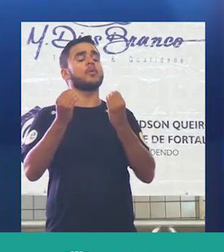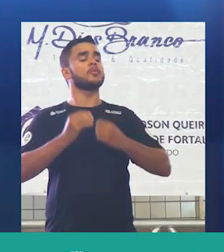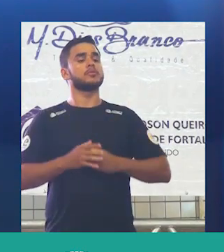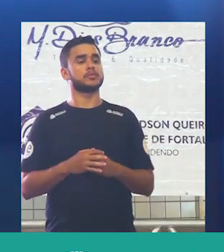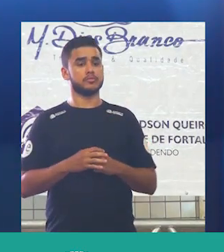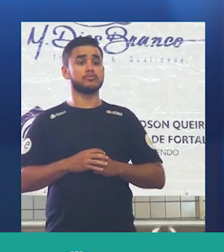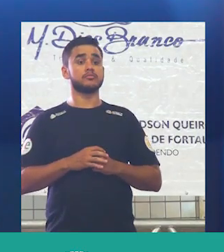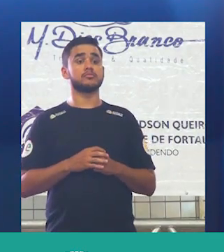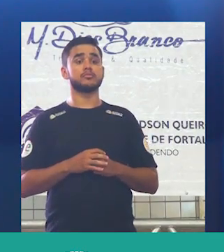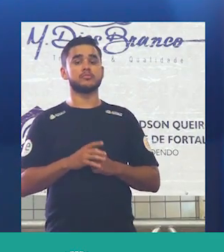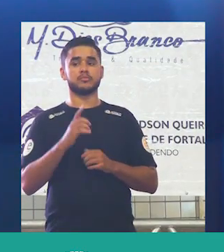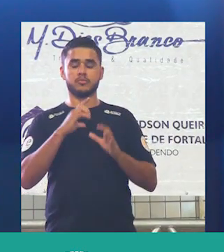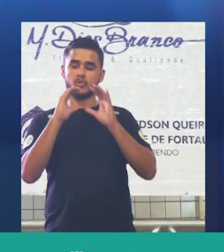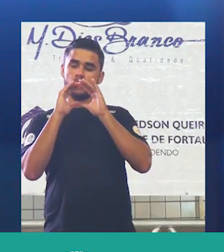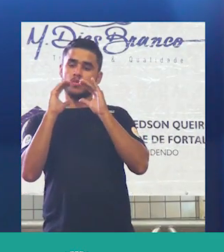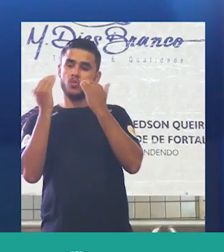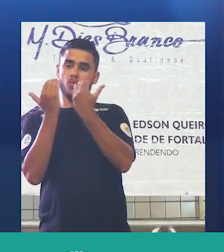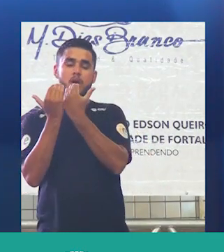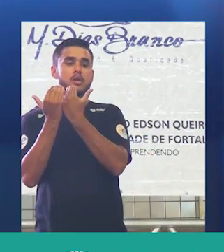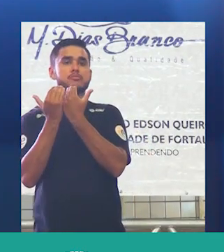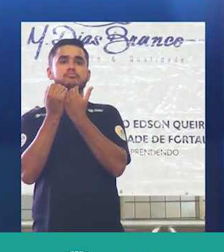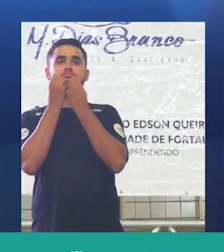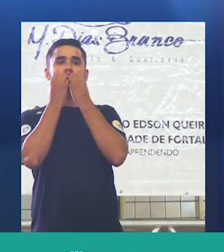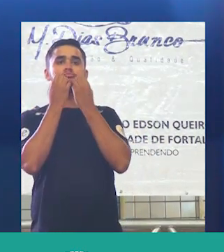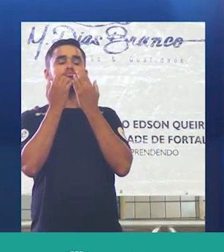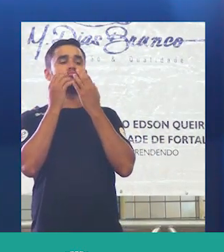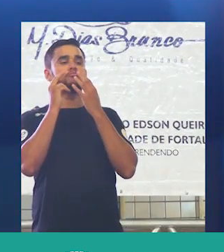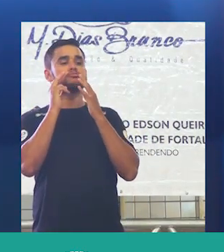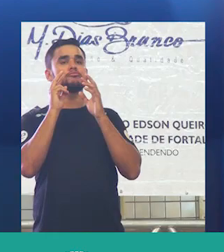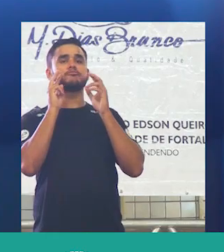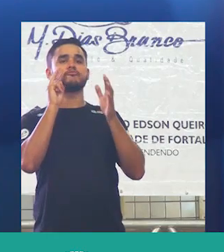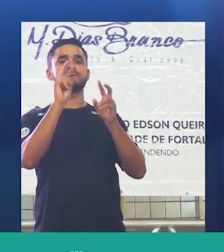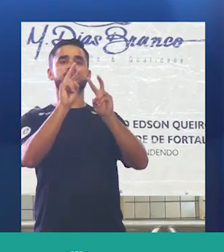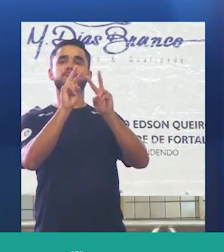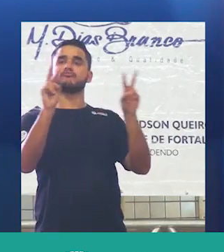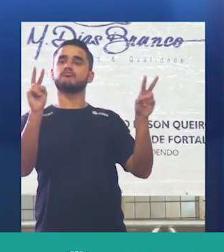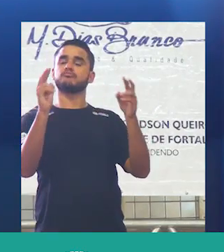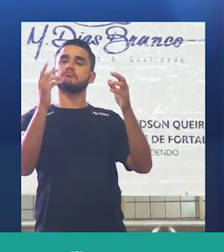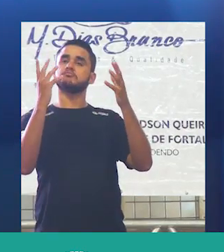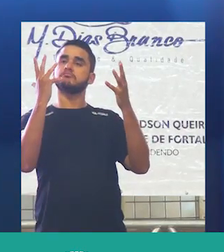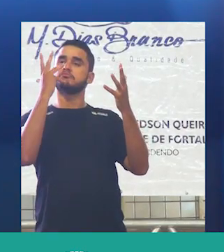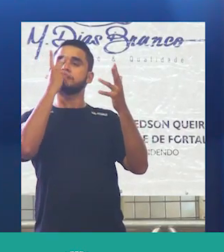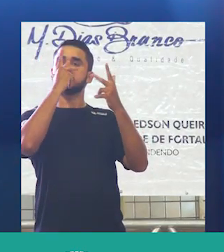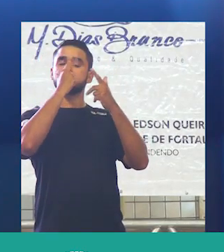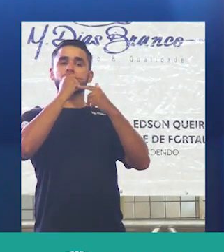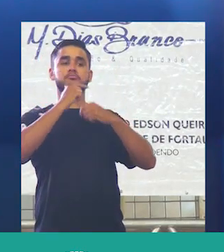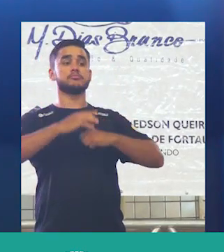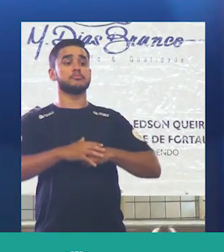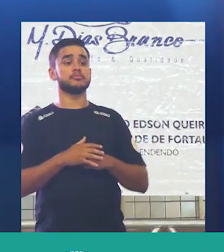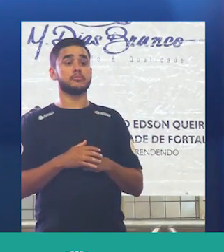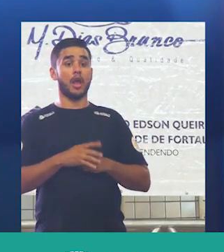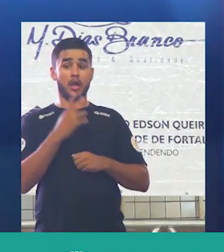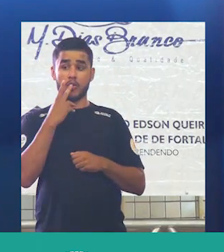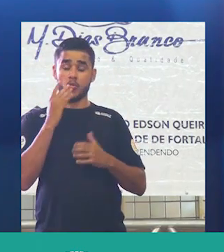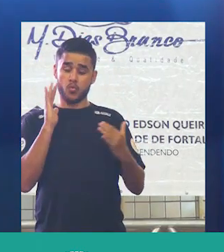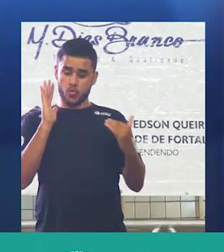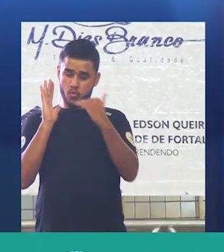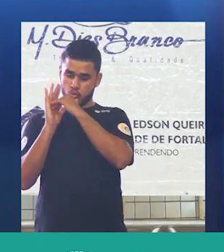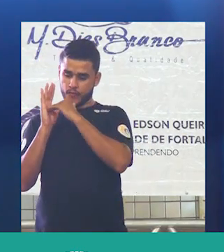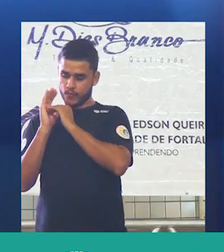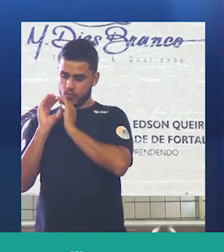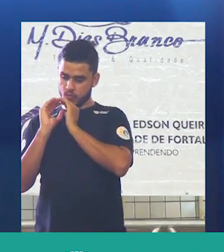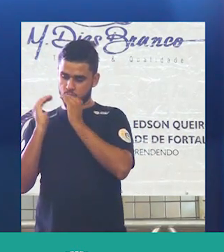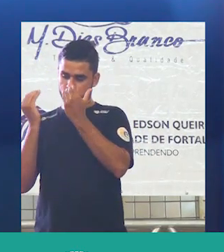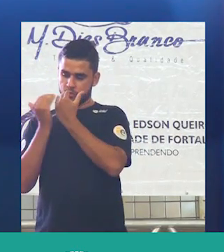são os quartos que ficam no nascente? O do patrão e da família. Onde fica a dependência de empregada?